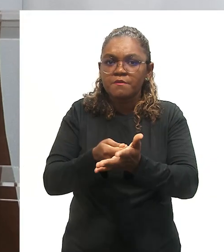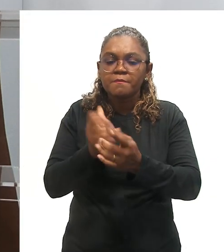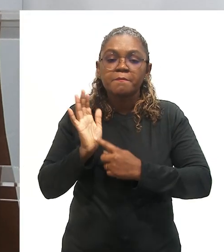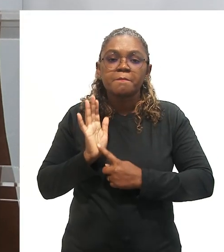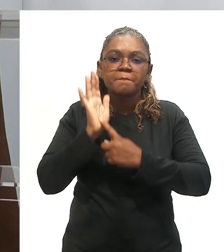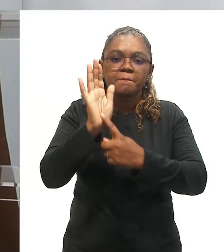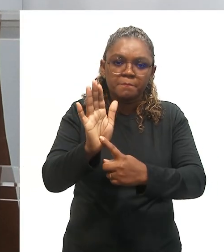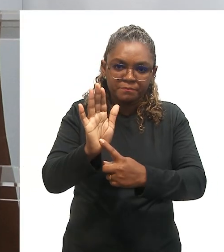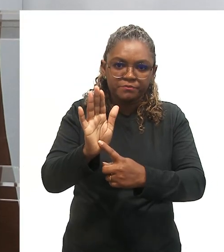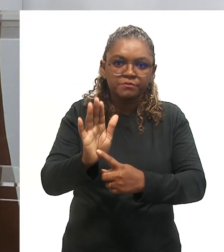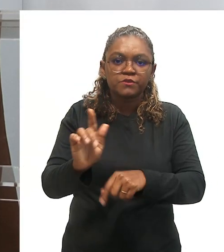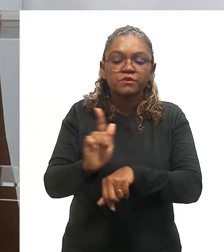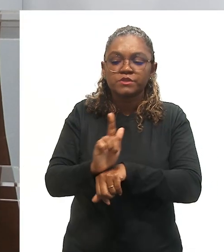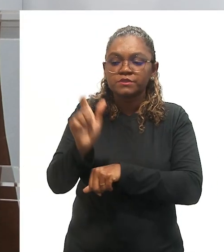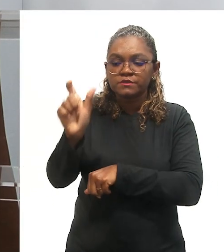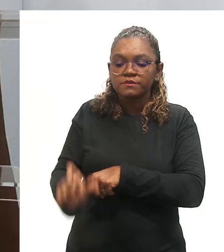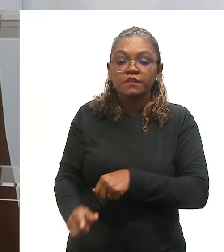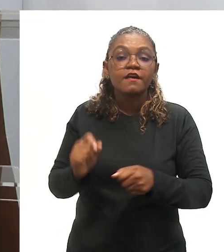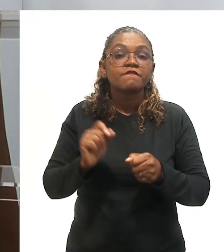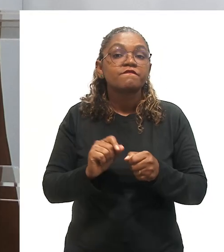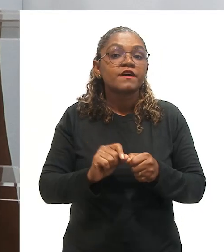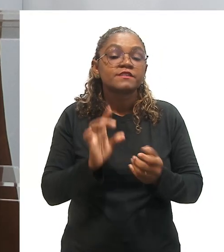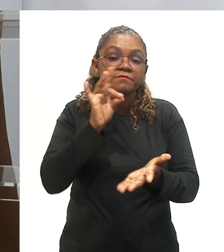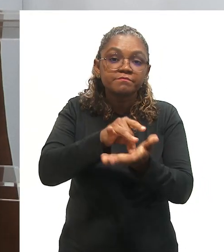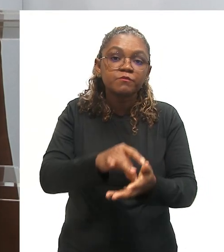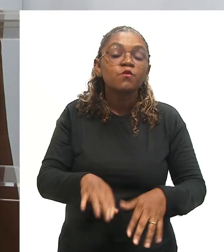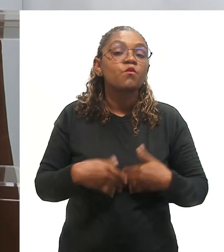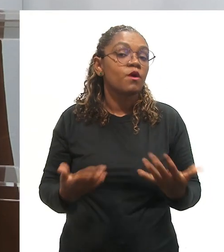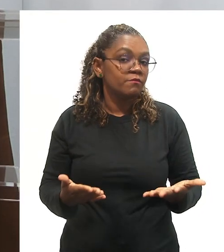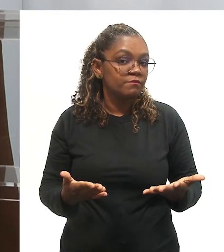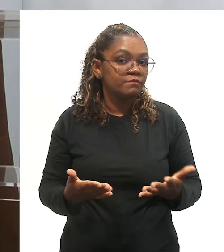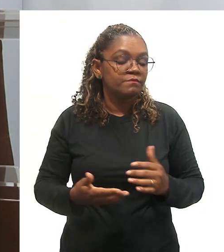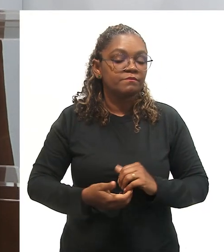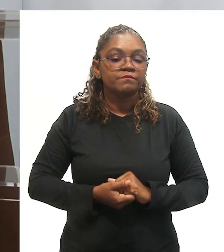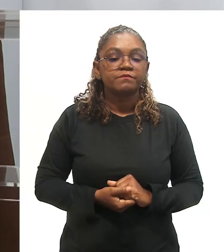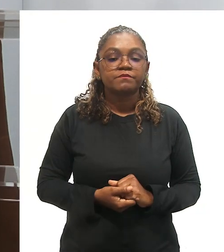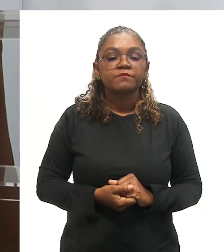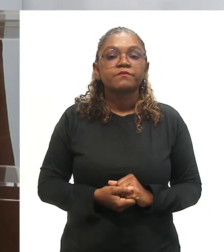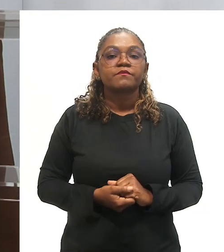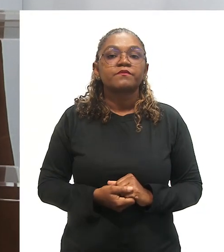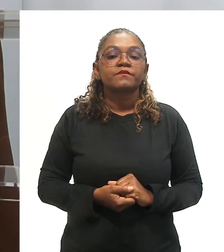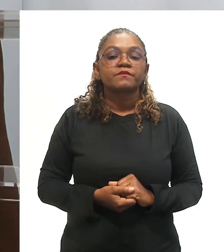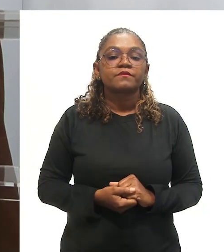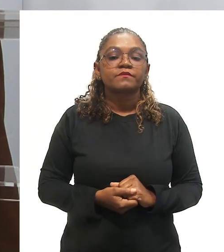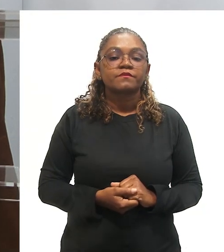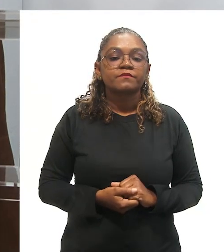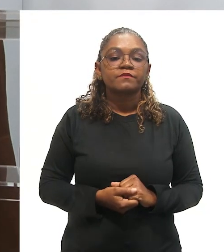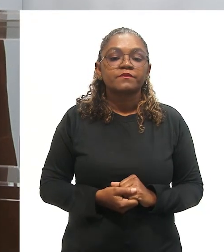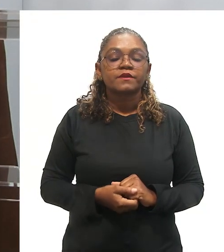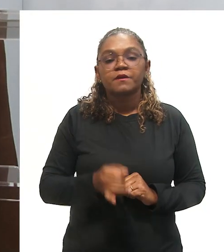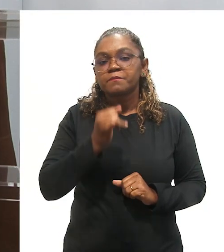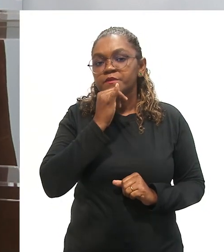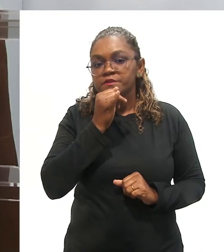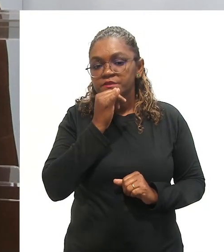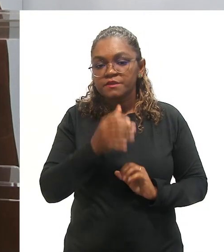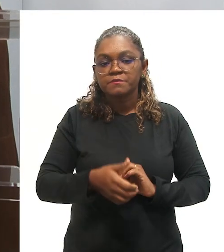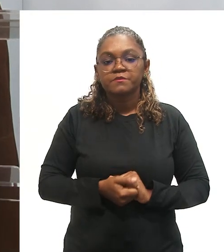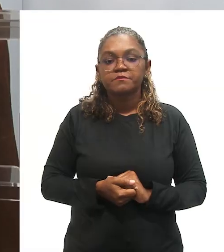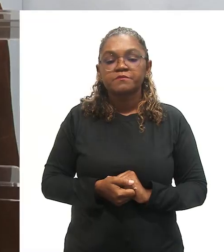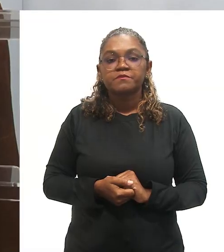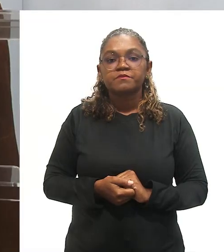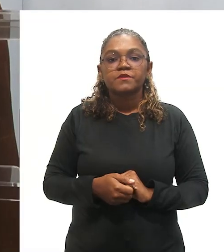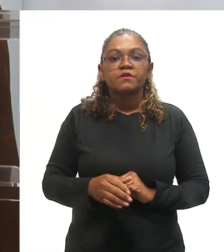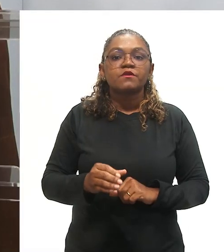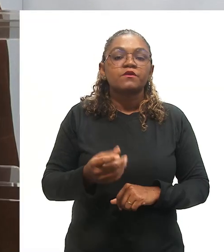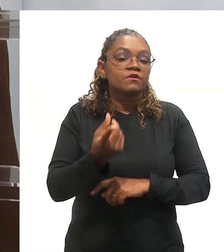demonstrar o que o gestor está fazendo na prática, como o seu recurso, os impostos e custos